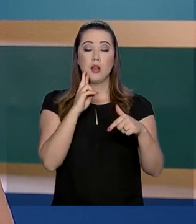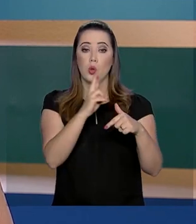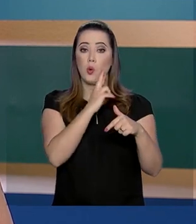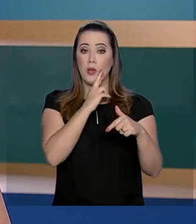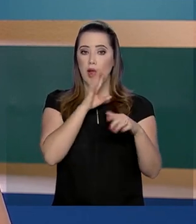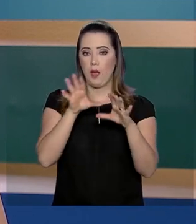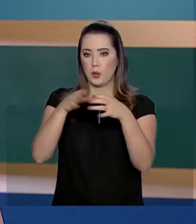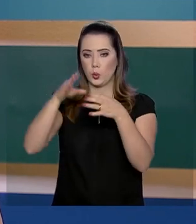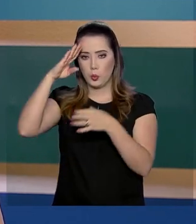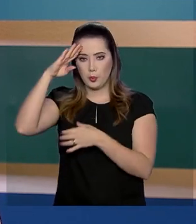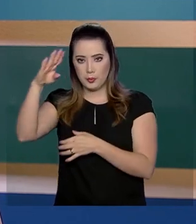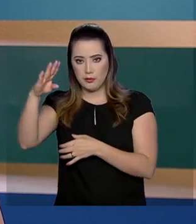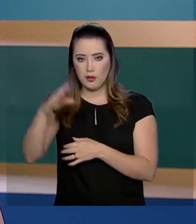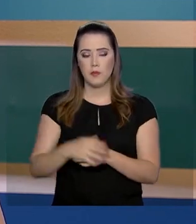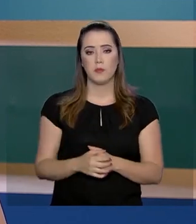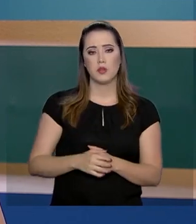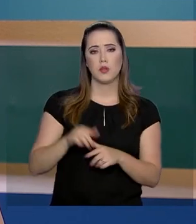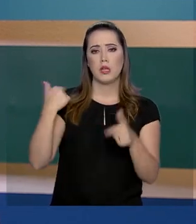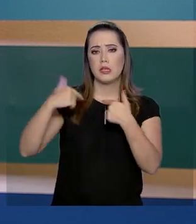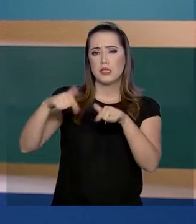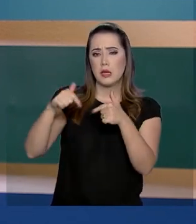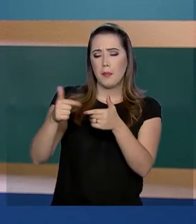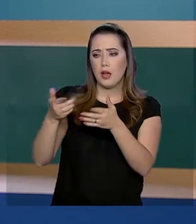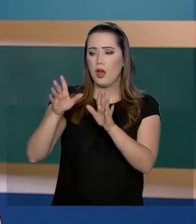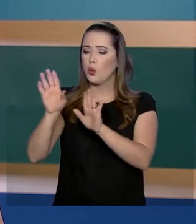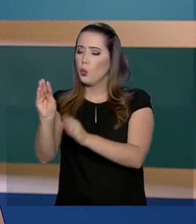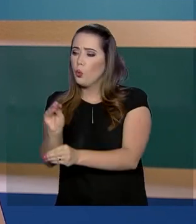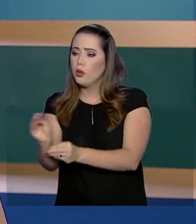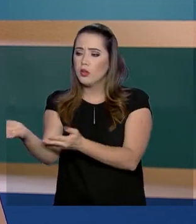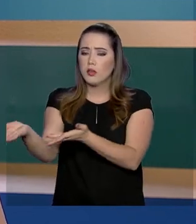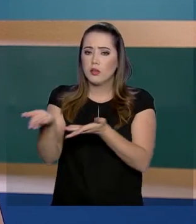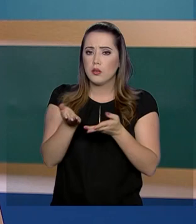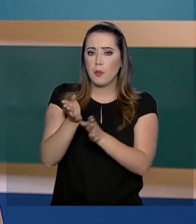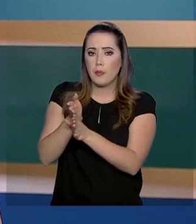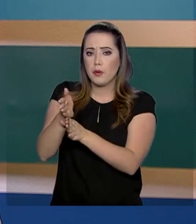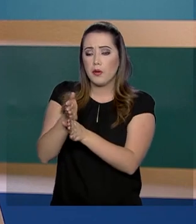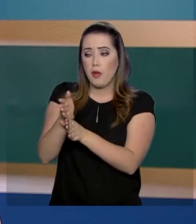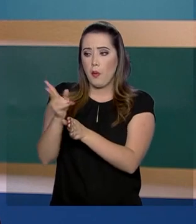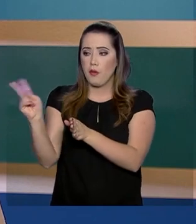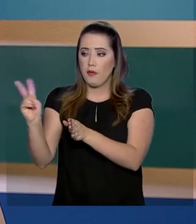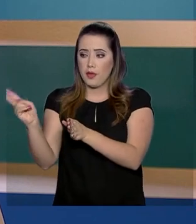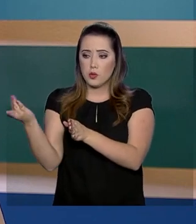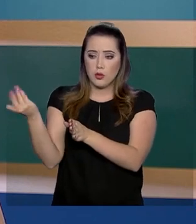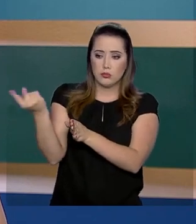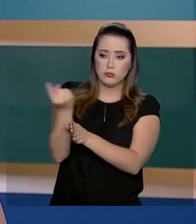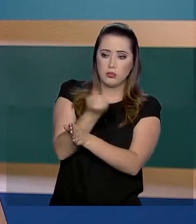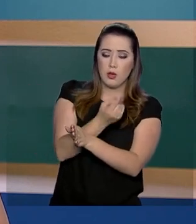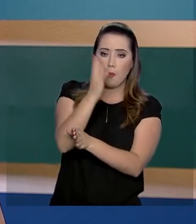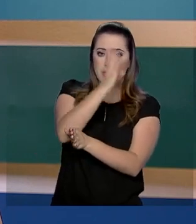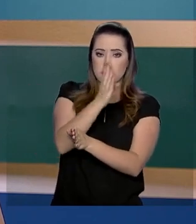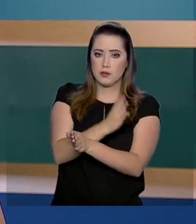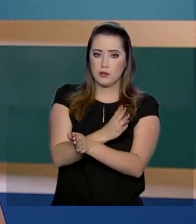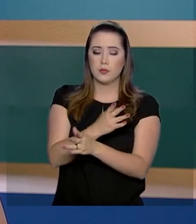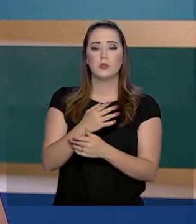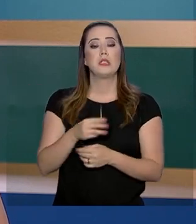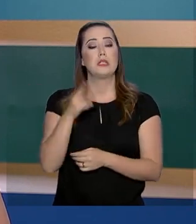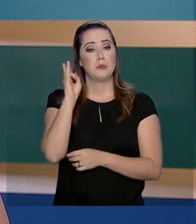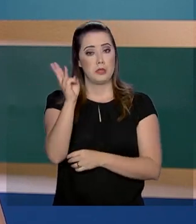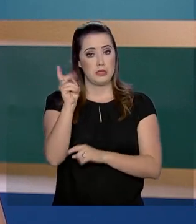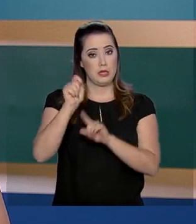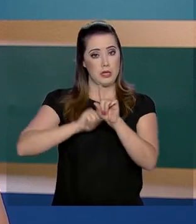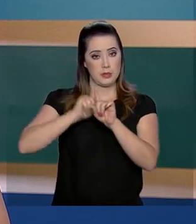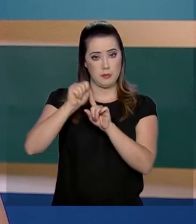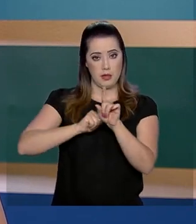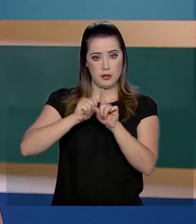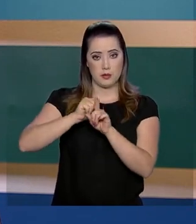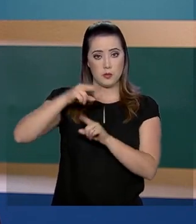missão deles foi de acolher os venezianos que chegaram da pela fronteira para viver no brasil a cada três meses o exército